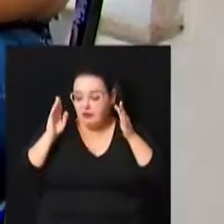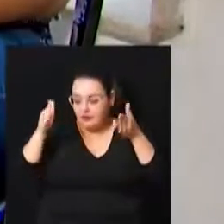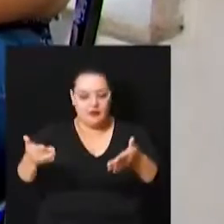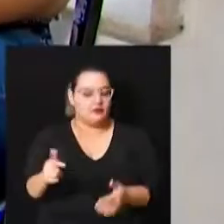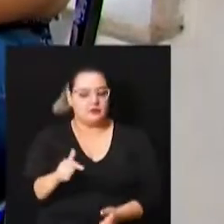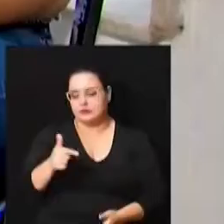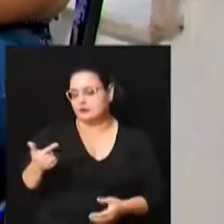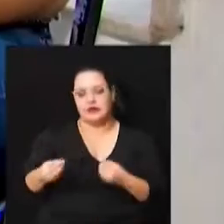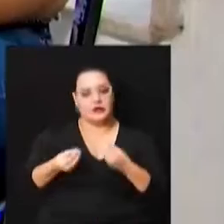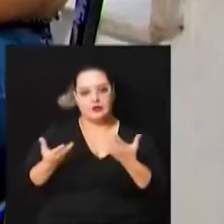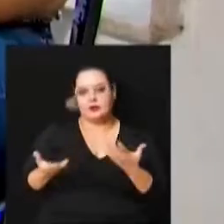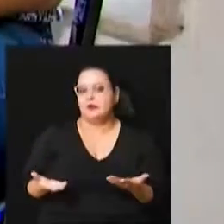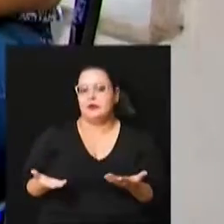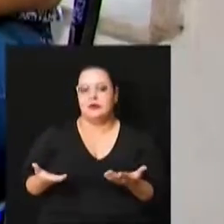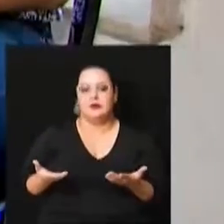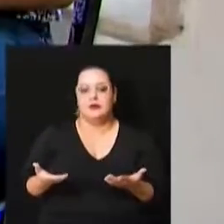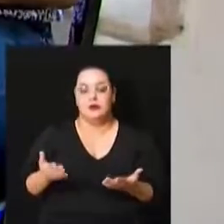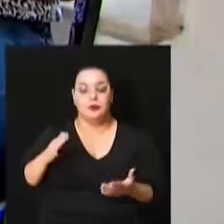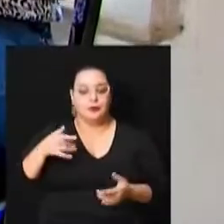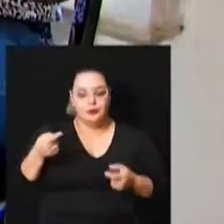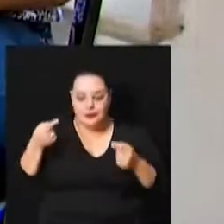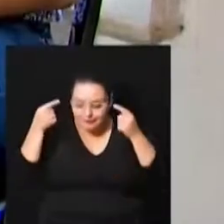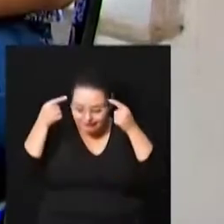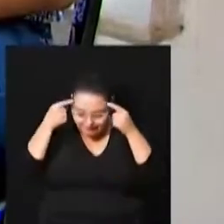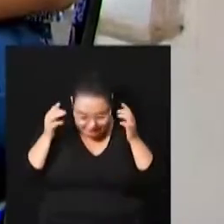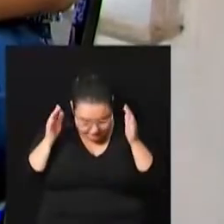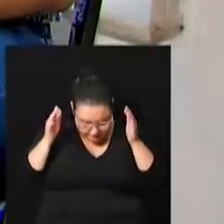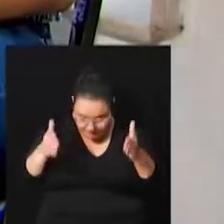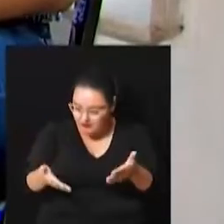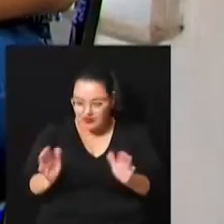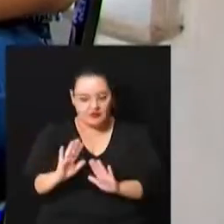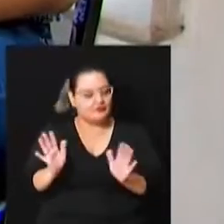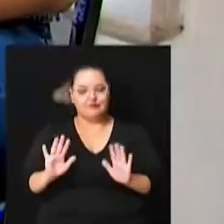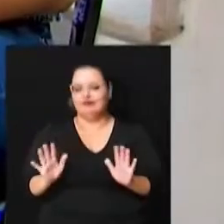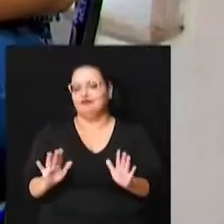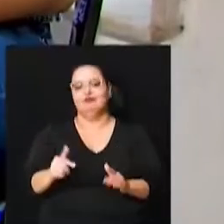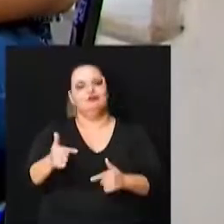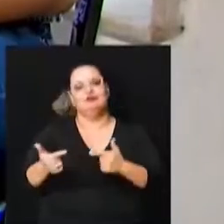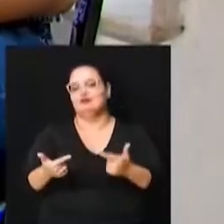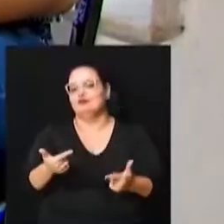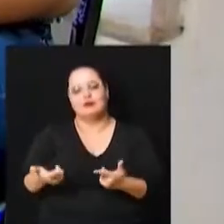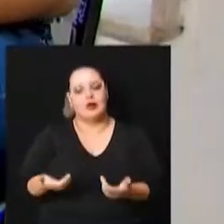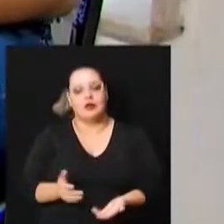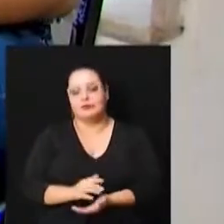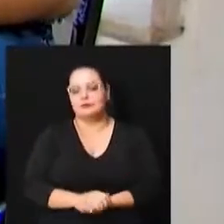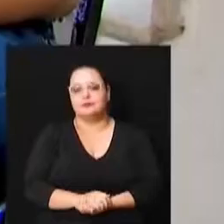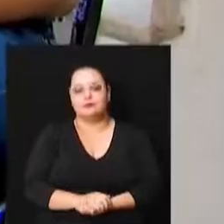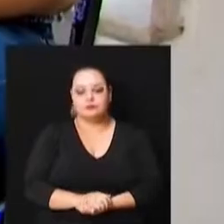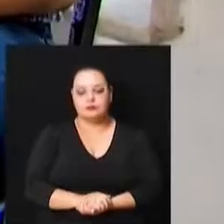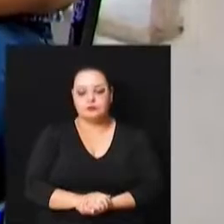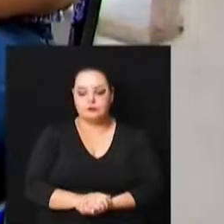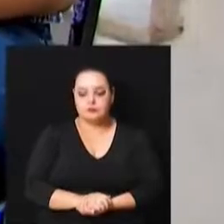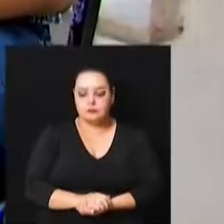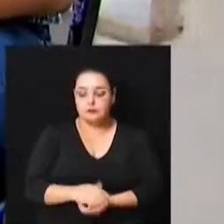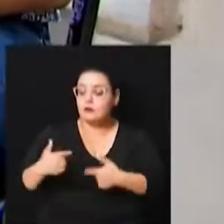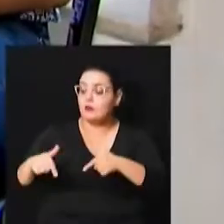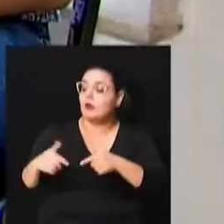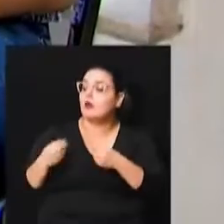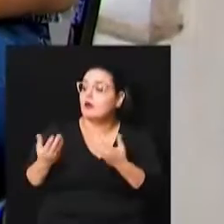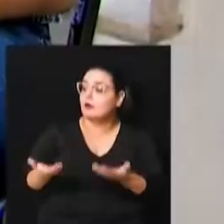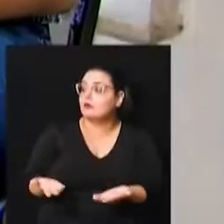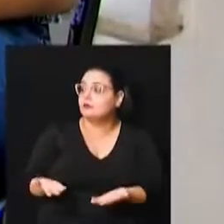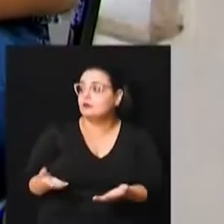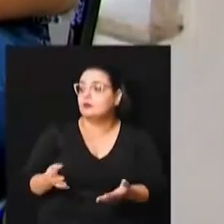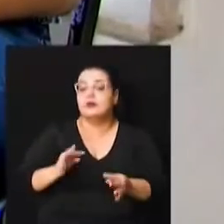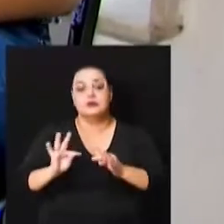que não tem hora que realmente não dá. Quando a complica. cabeça não vai, não tem o que ajude. E você trabalha com o quê?